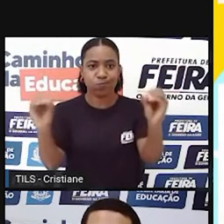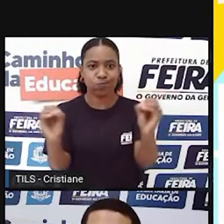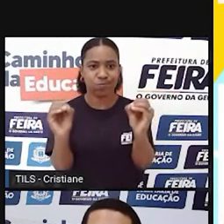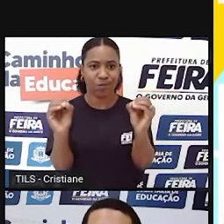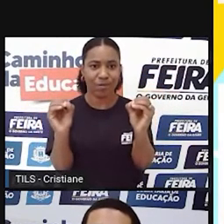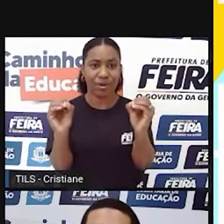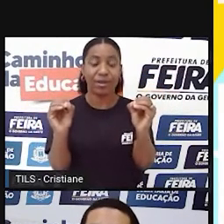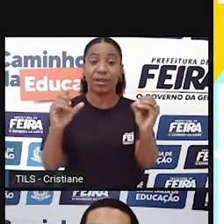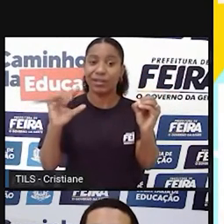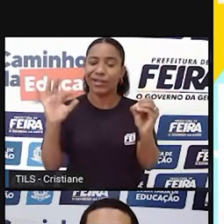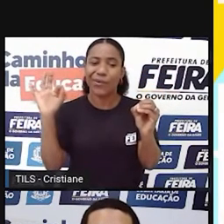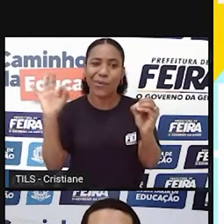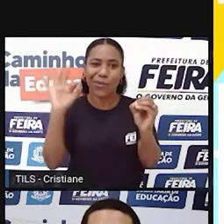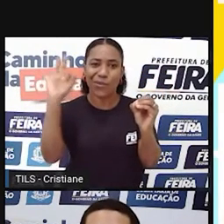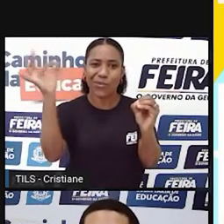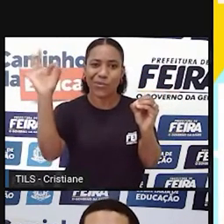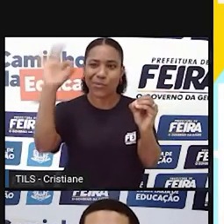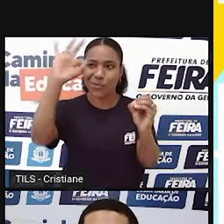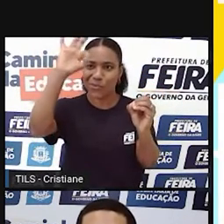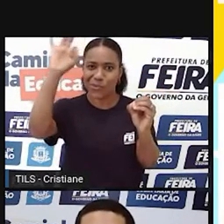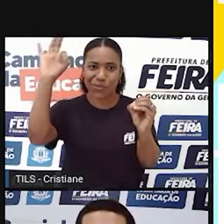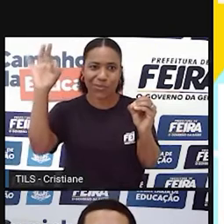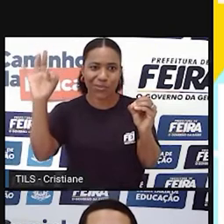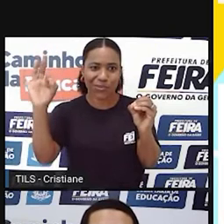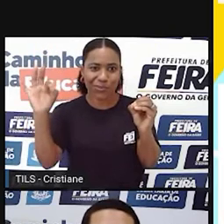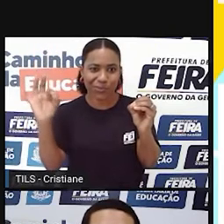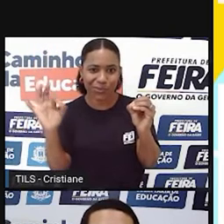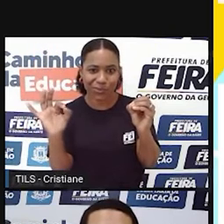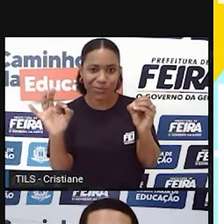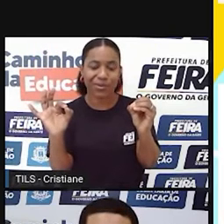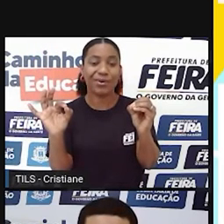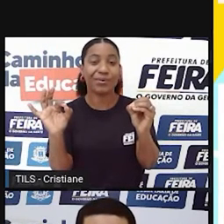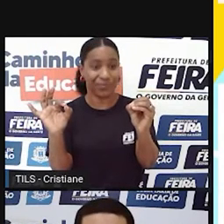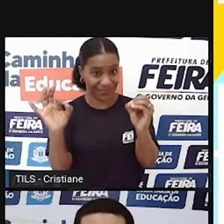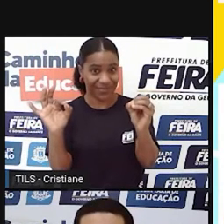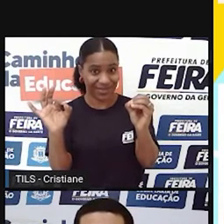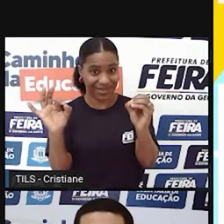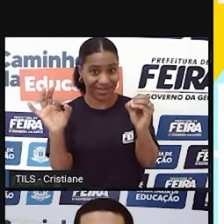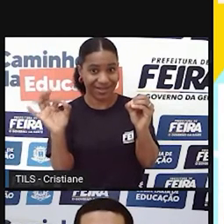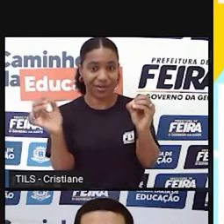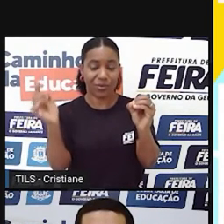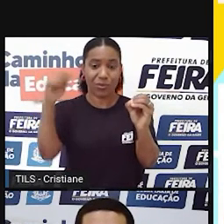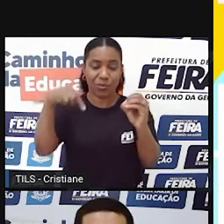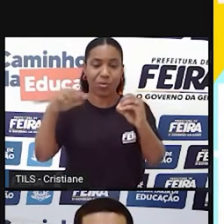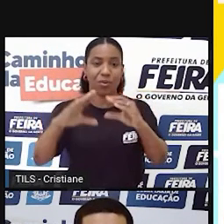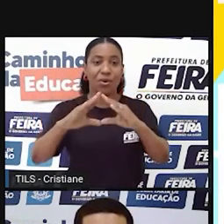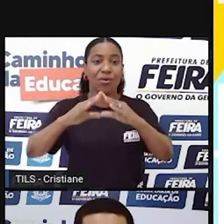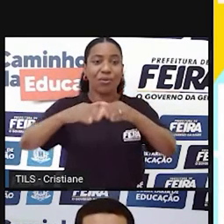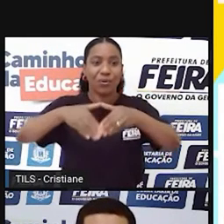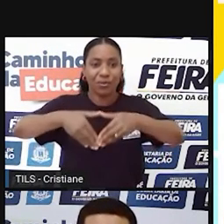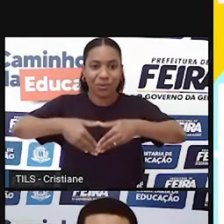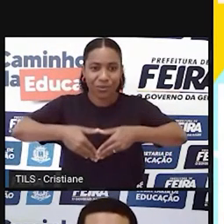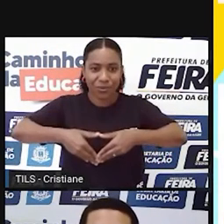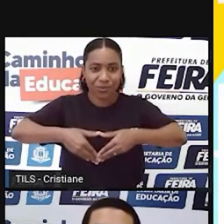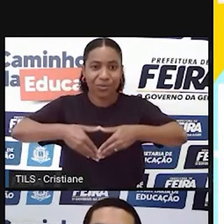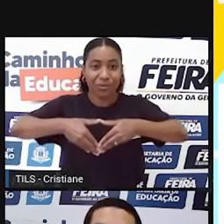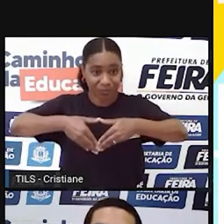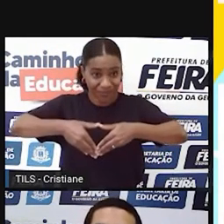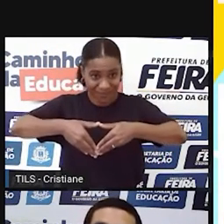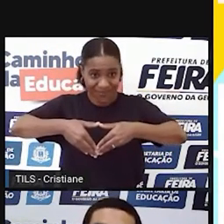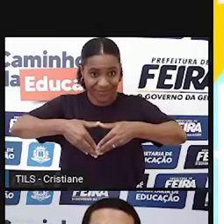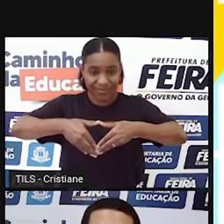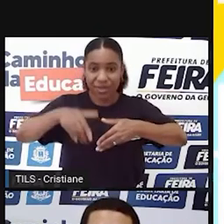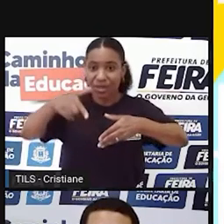tuba aqui para chegar lá no útero. O útero é um órgão também musculoso, só que é um músculo muito mais grosso,